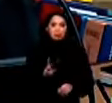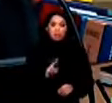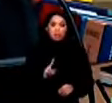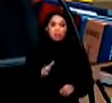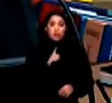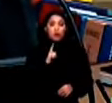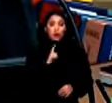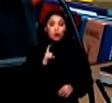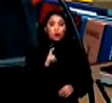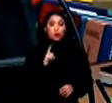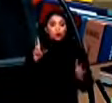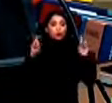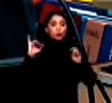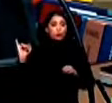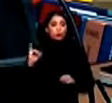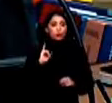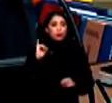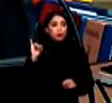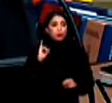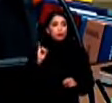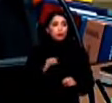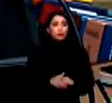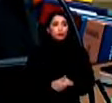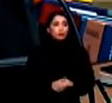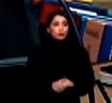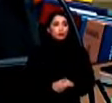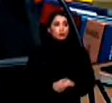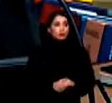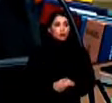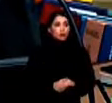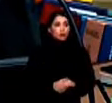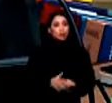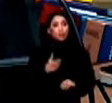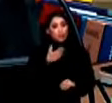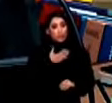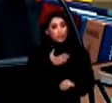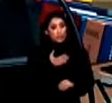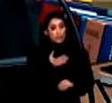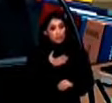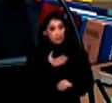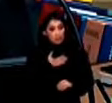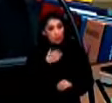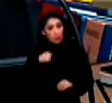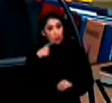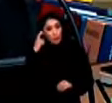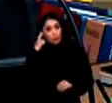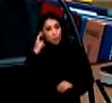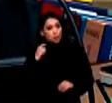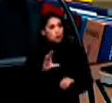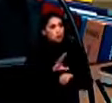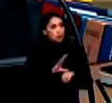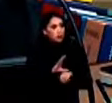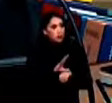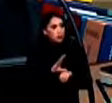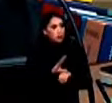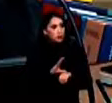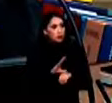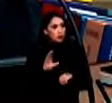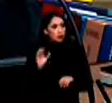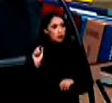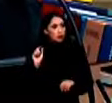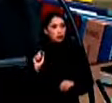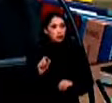questão central. Por quê? Para mim é uma questão de constitucionalidade, de contraditório e de